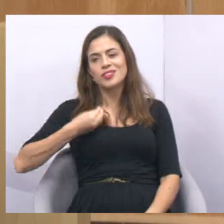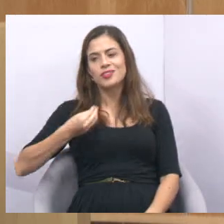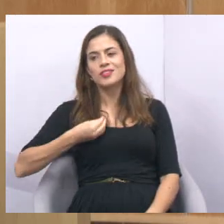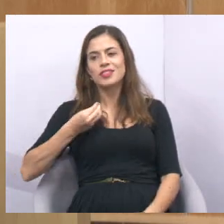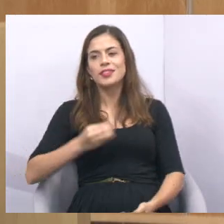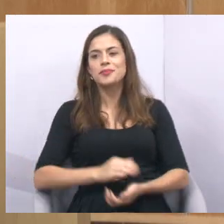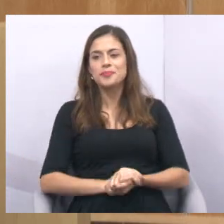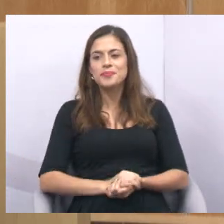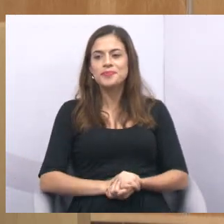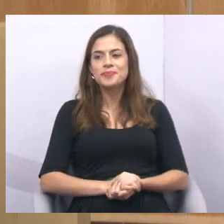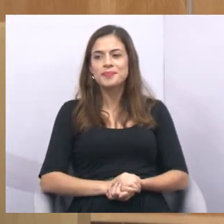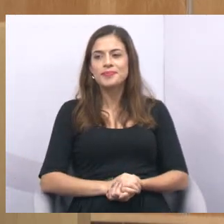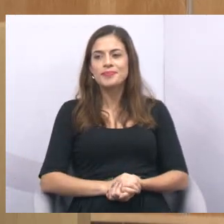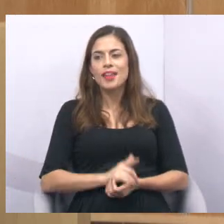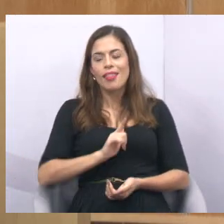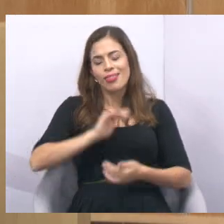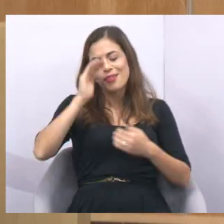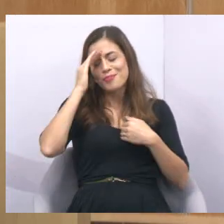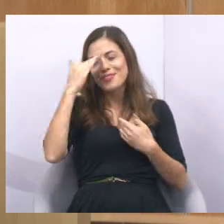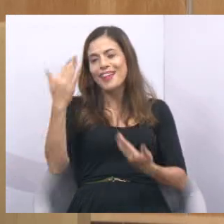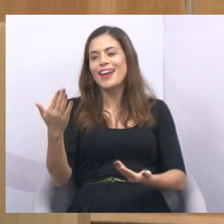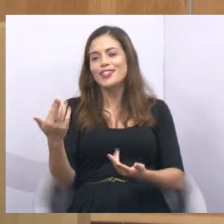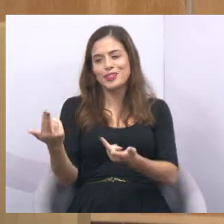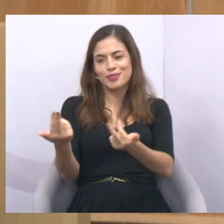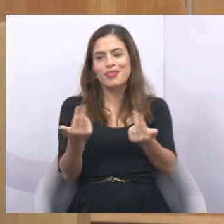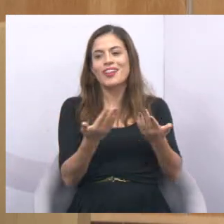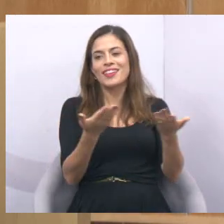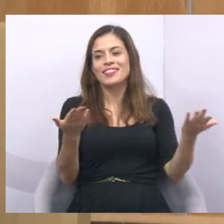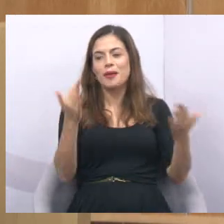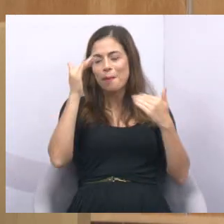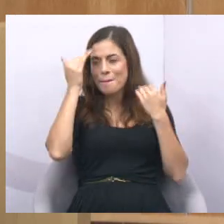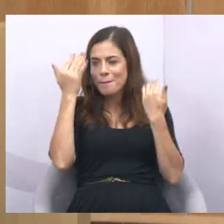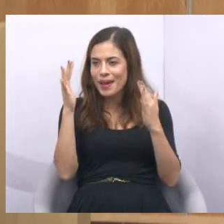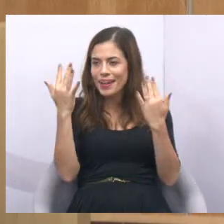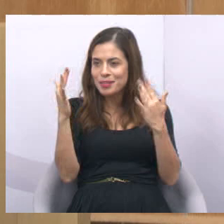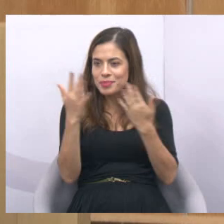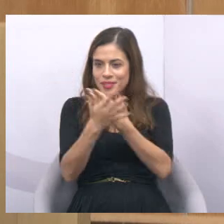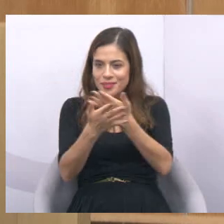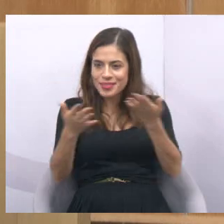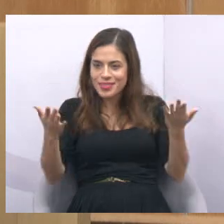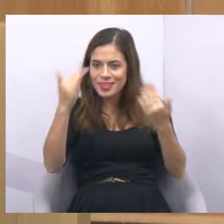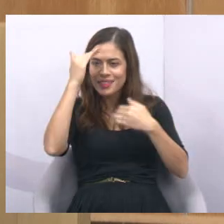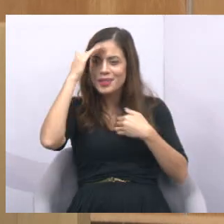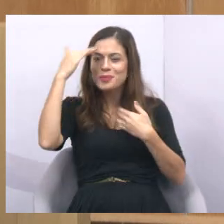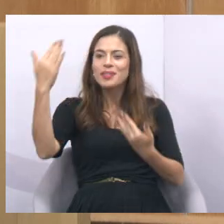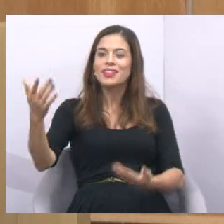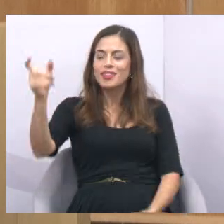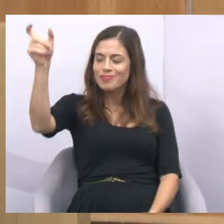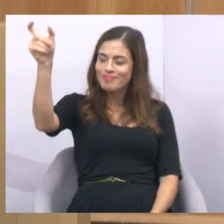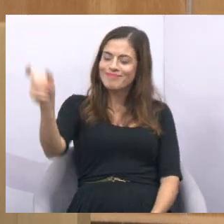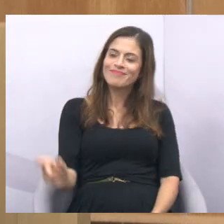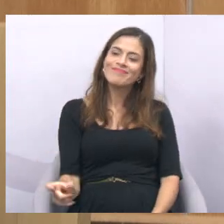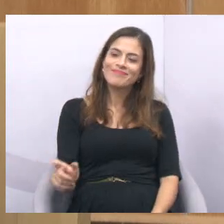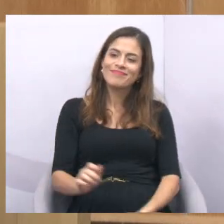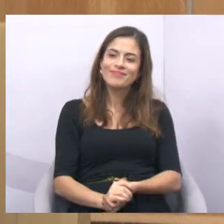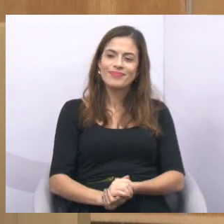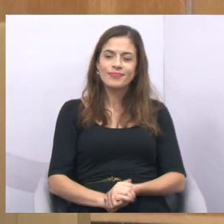vida tem uma homenagem dessa. Parabéns a vocês por homenagear essa pessoa.